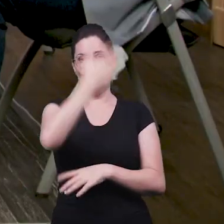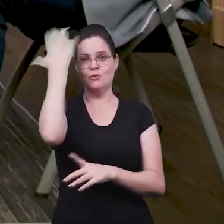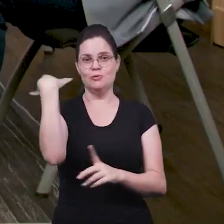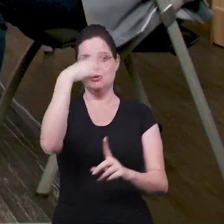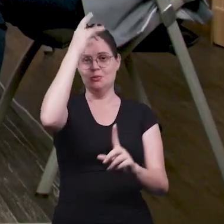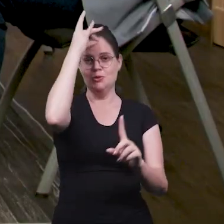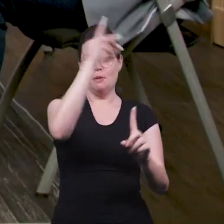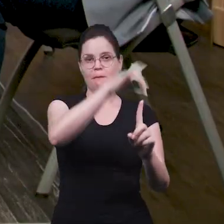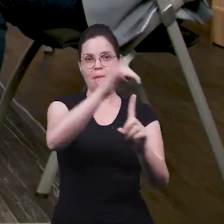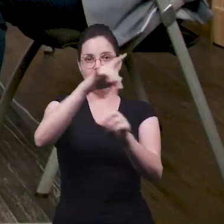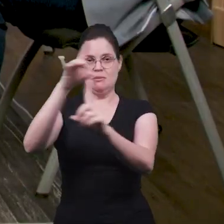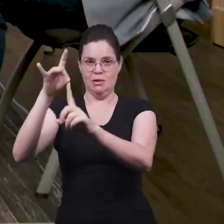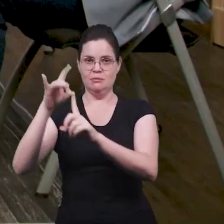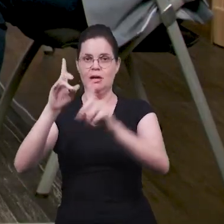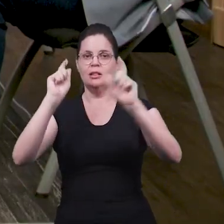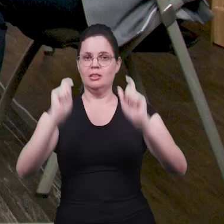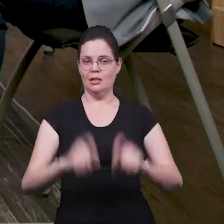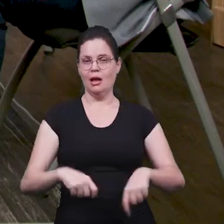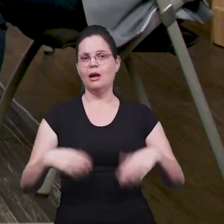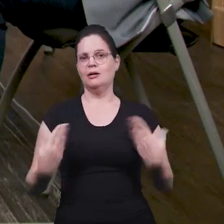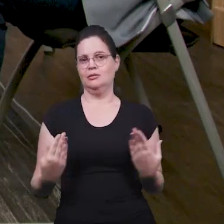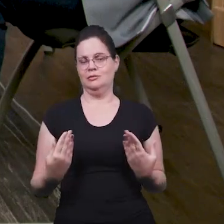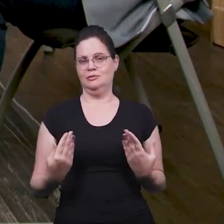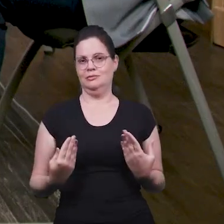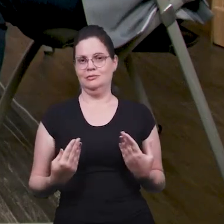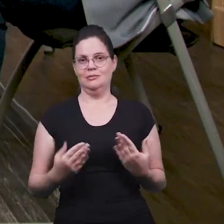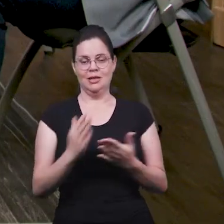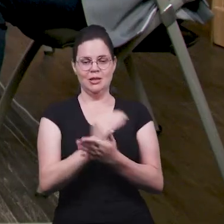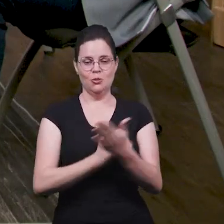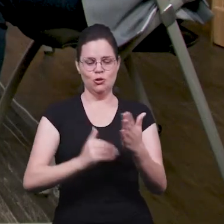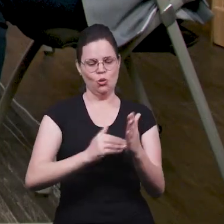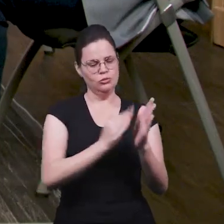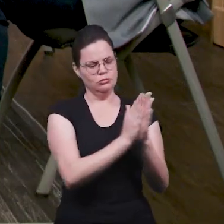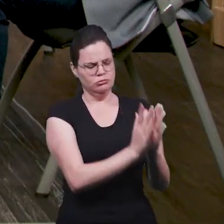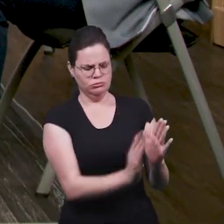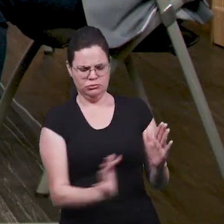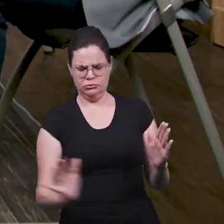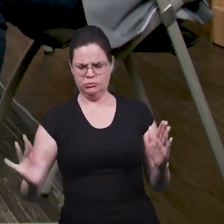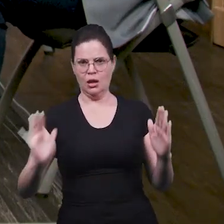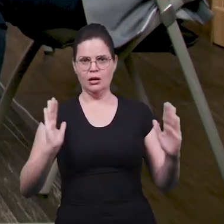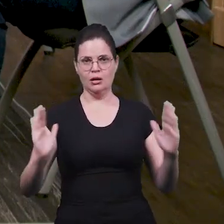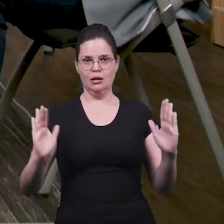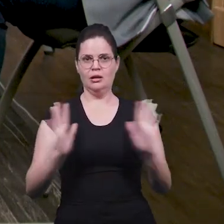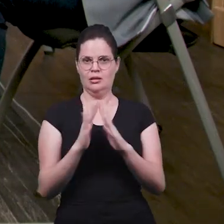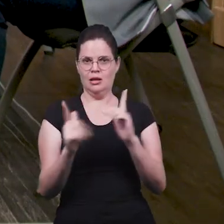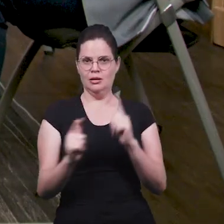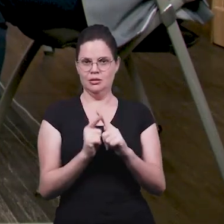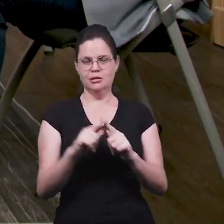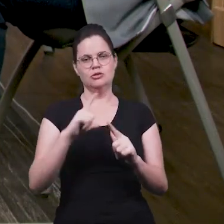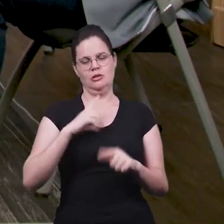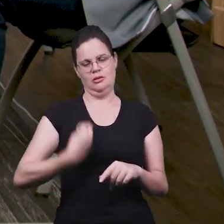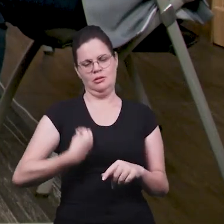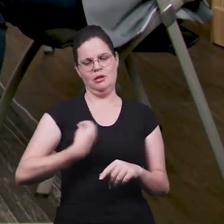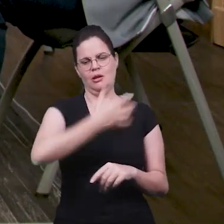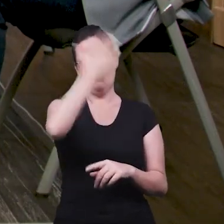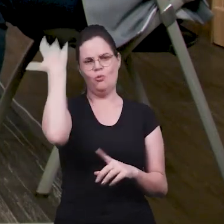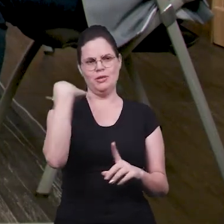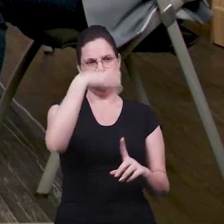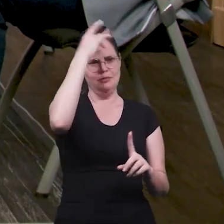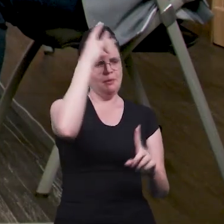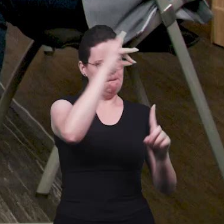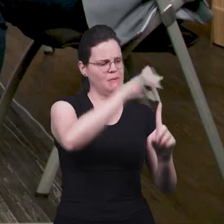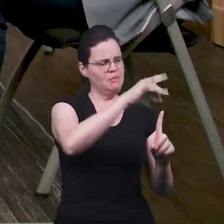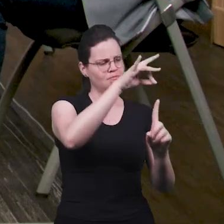com o Espírito Santo. Então, em todas as fases da igreja, nós vamos ver a presença do